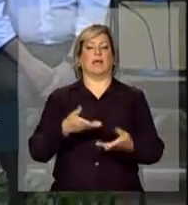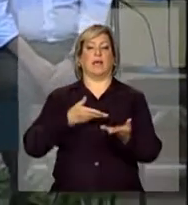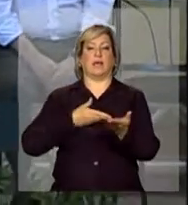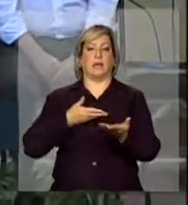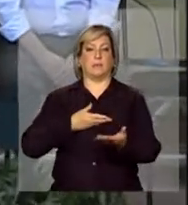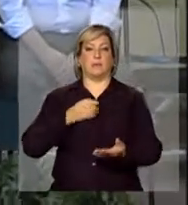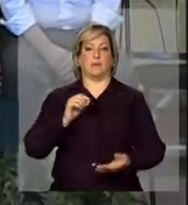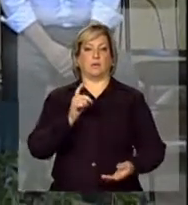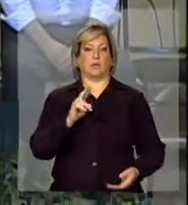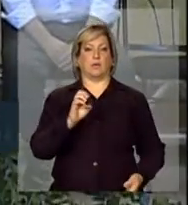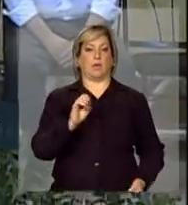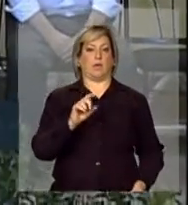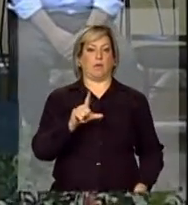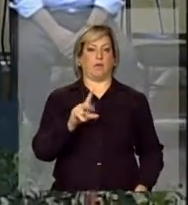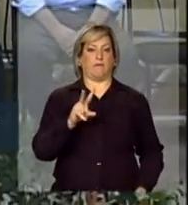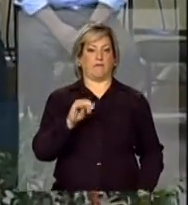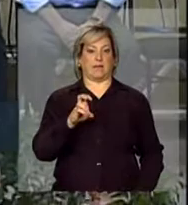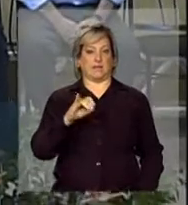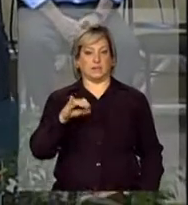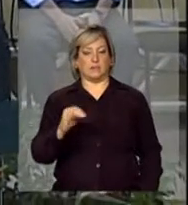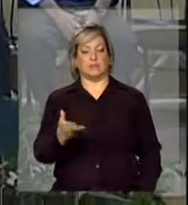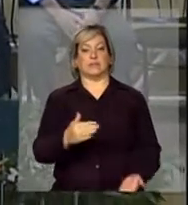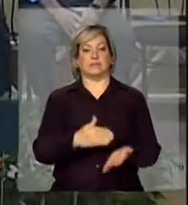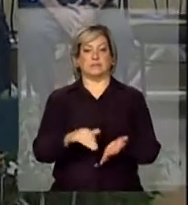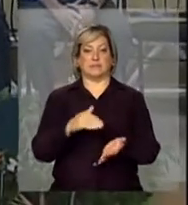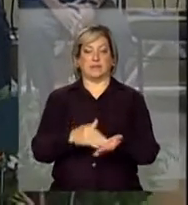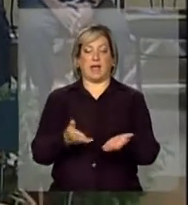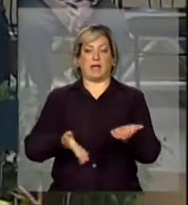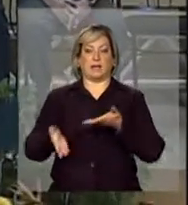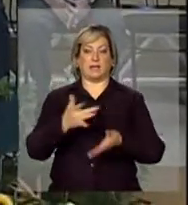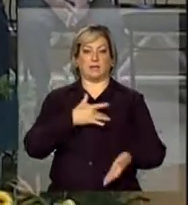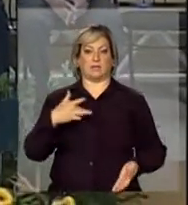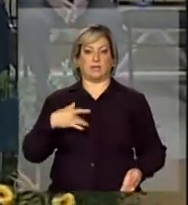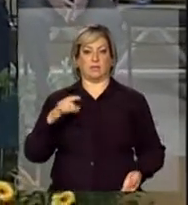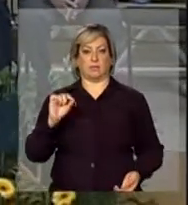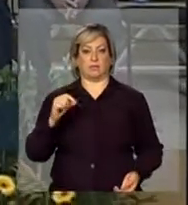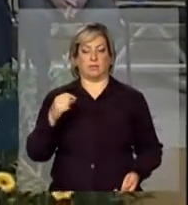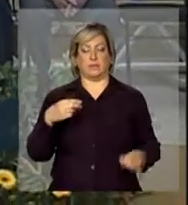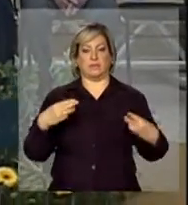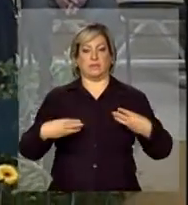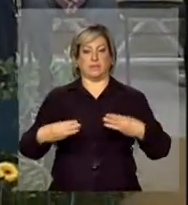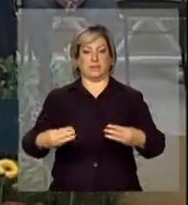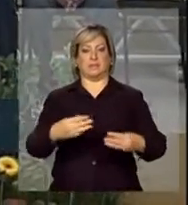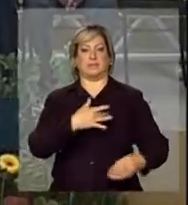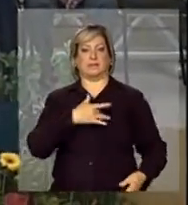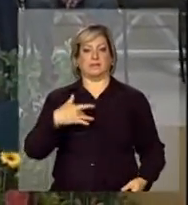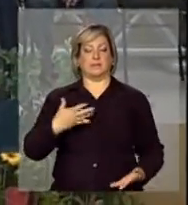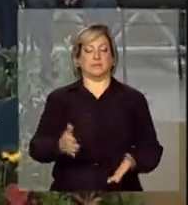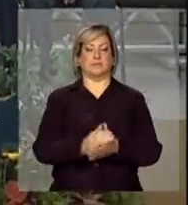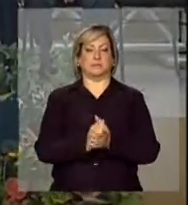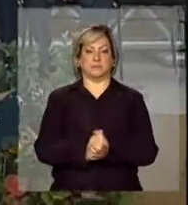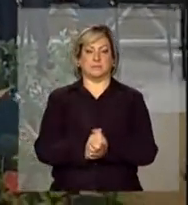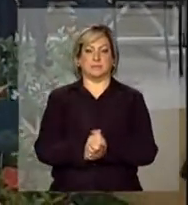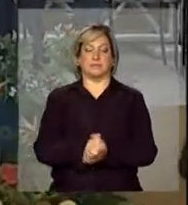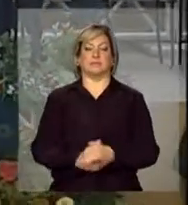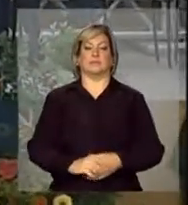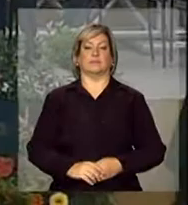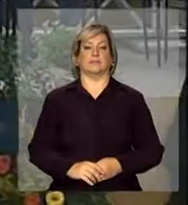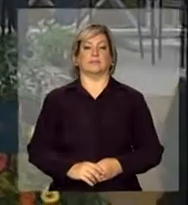amigo Dr Helvécio secretário de atenção à saúde do Ministério da Saúde nosso